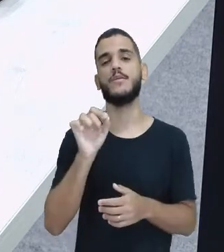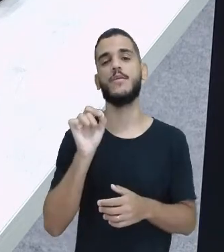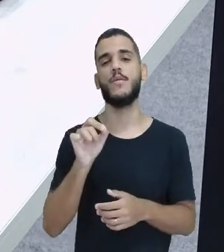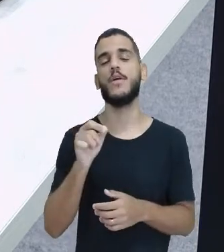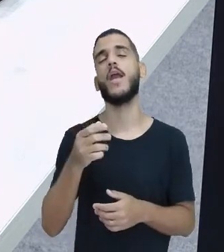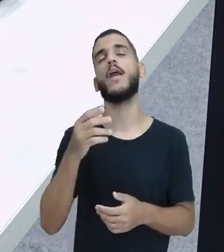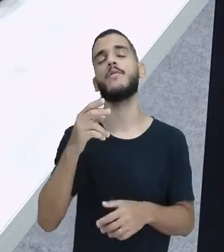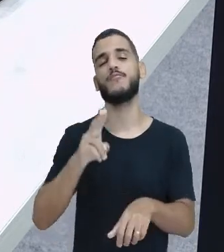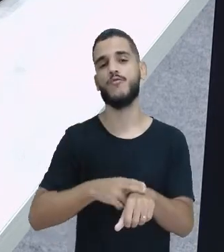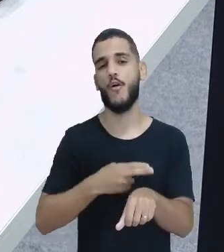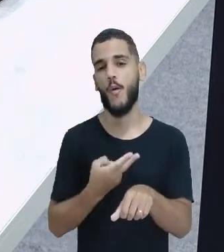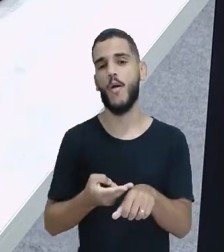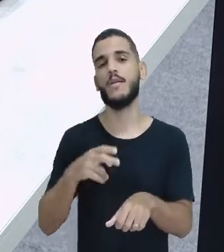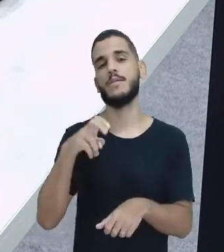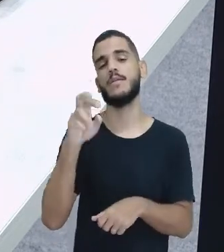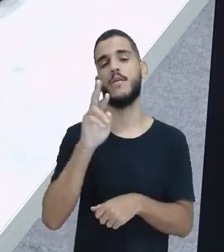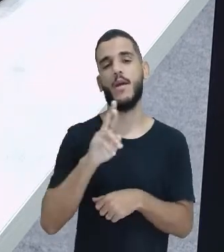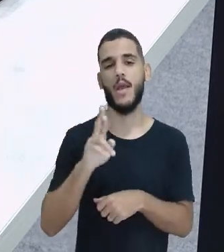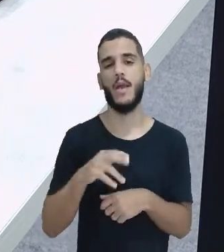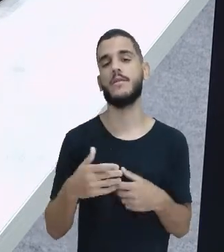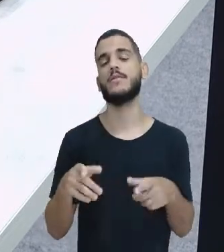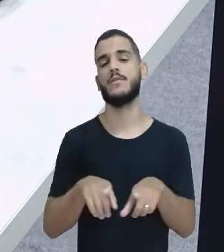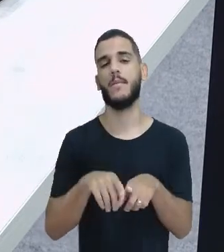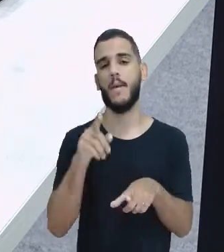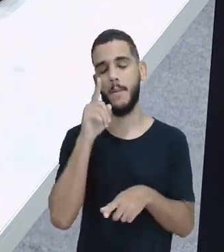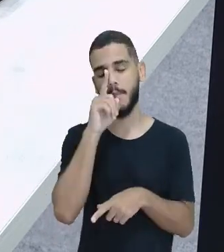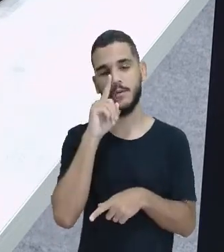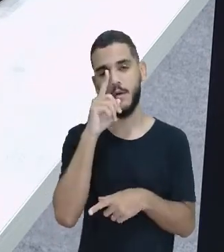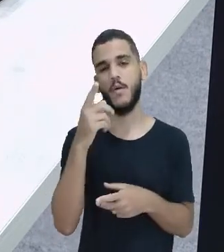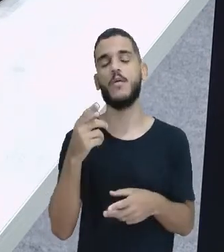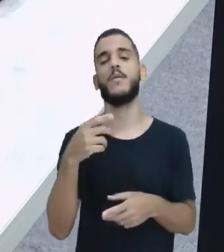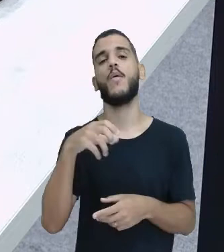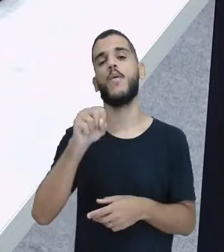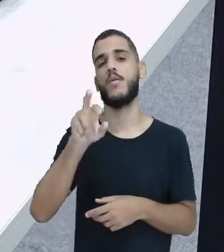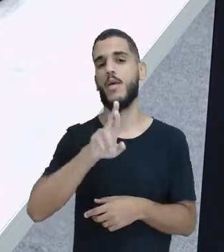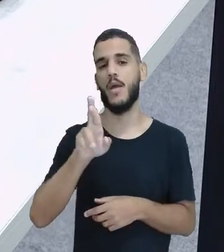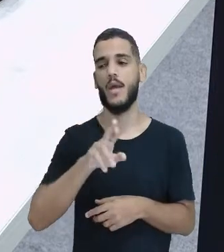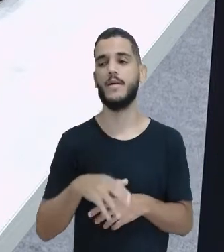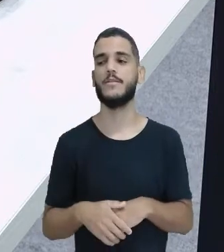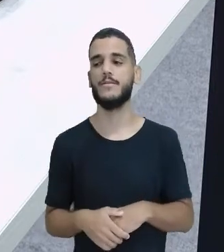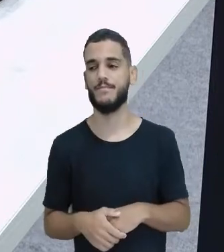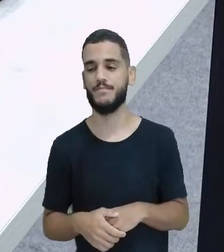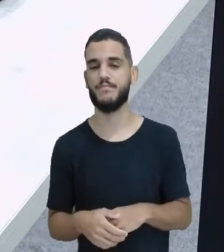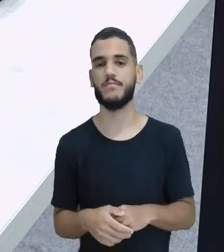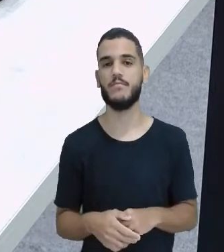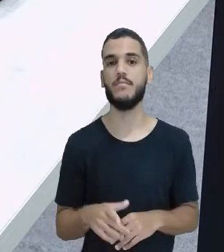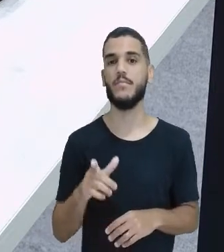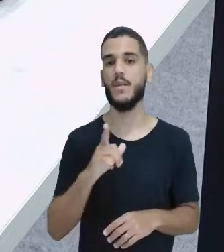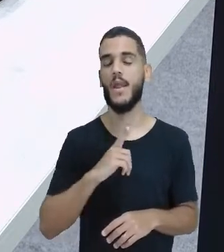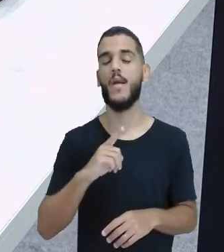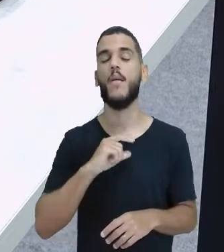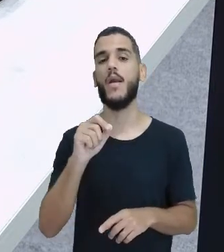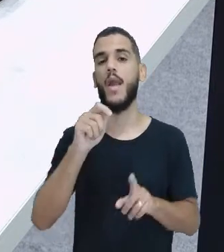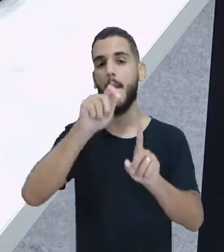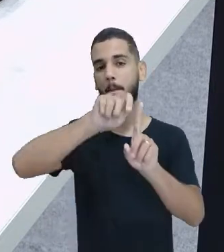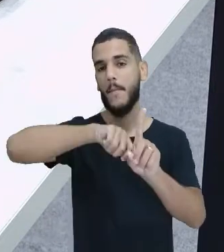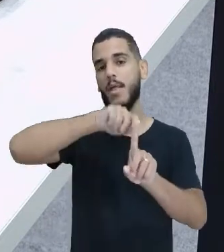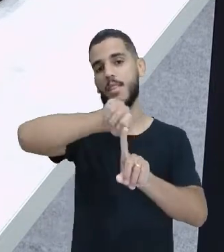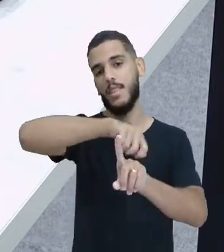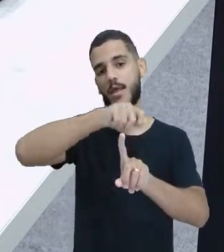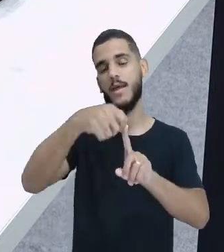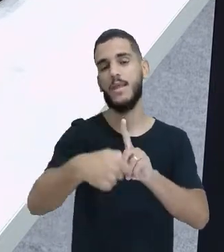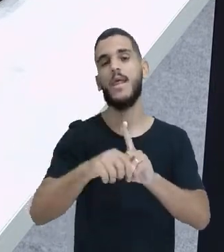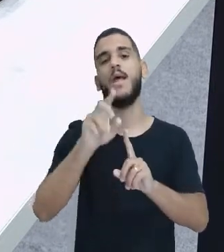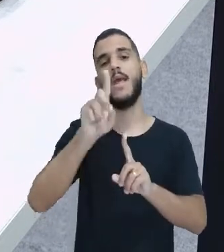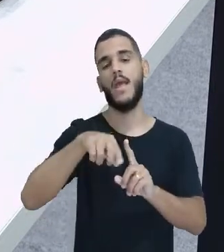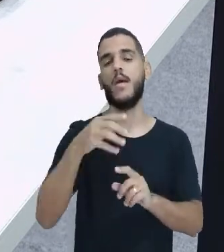reais. Uma caixinha de biscoito que custa 8 reais, uma palma de banana por